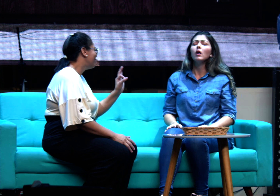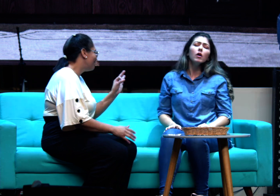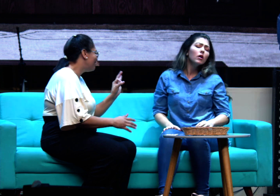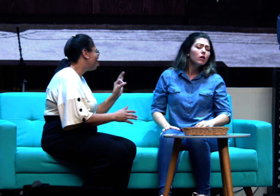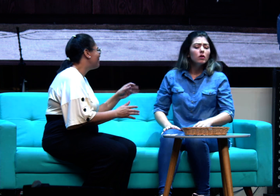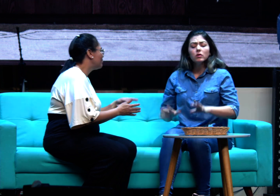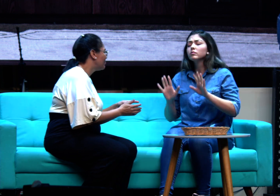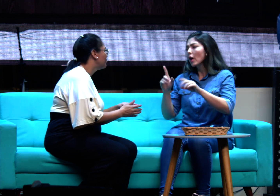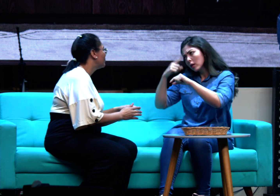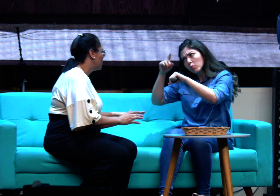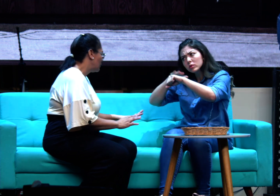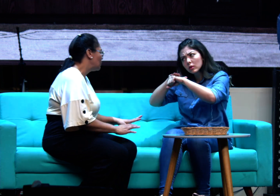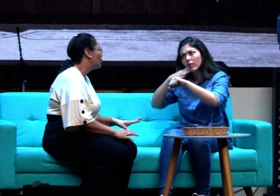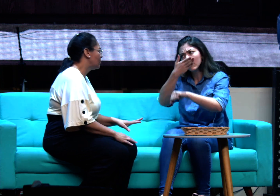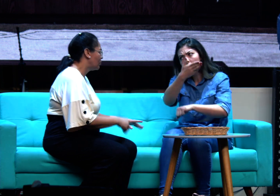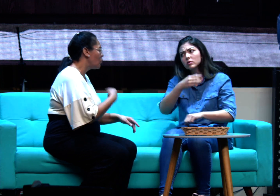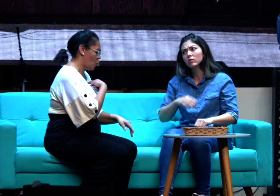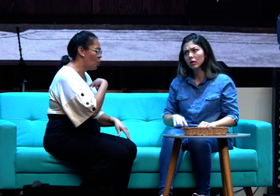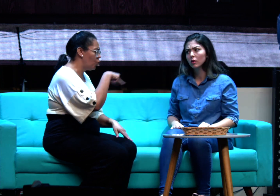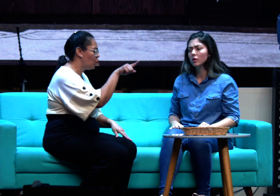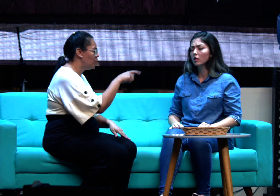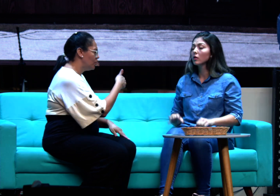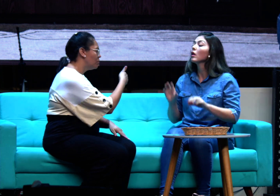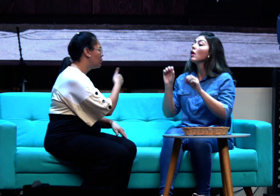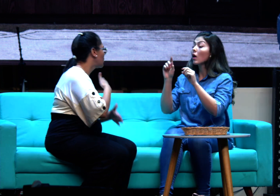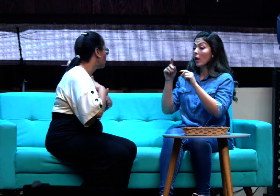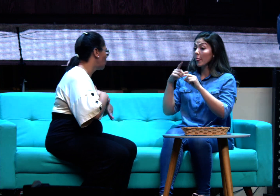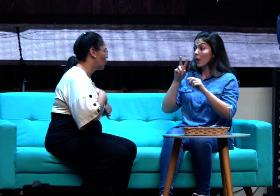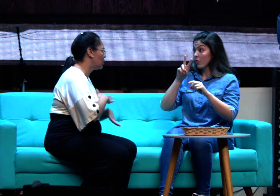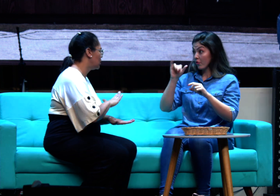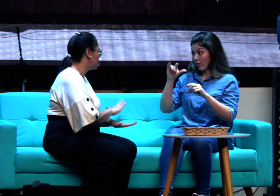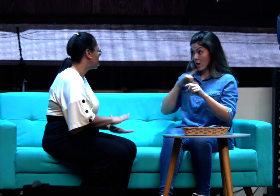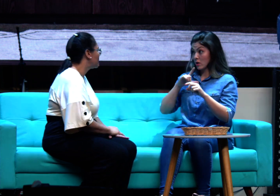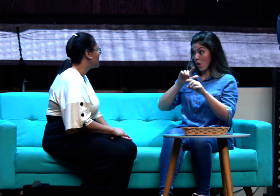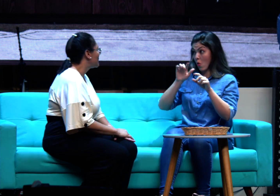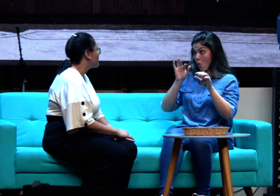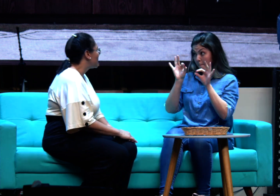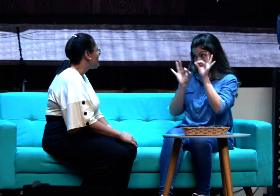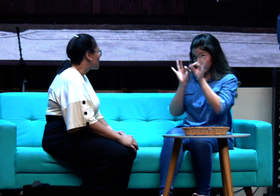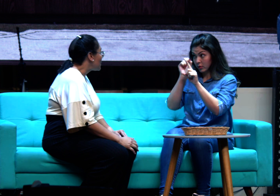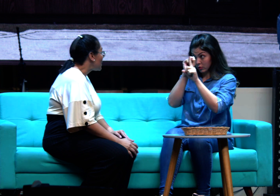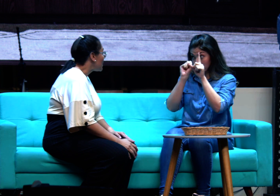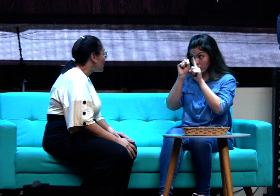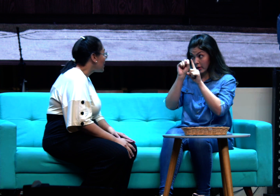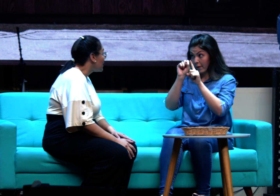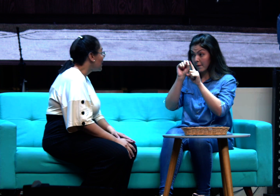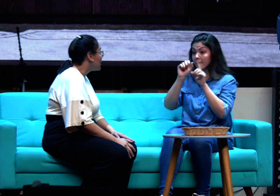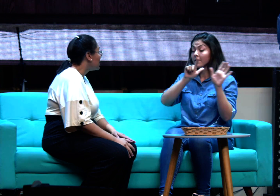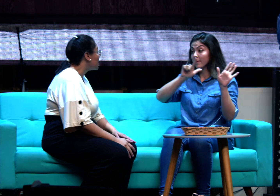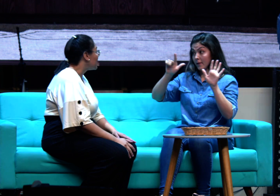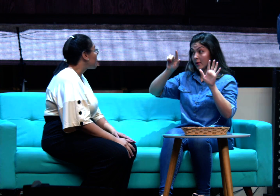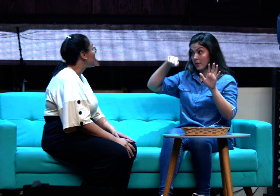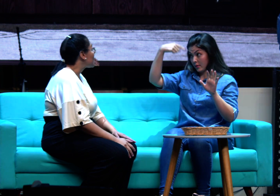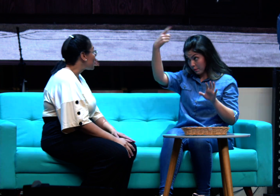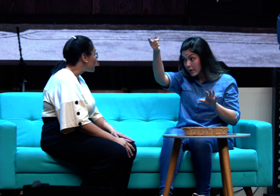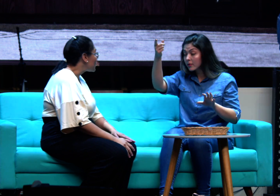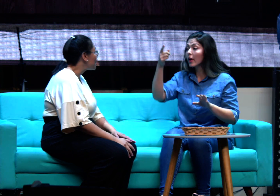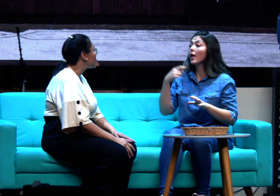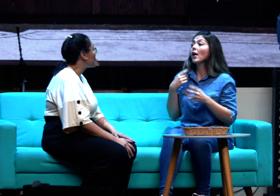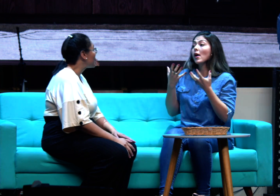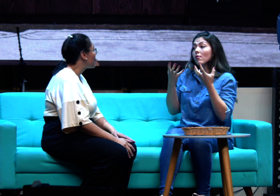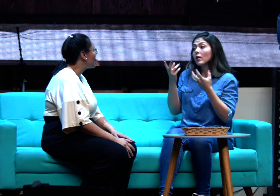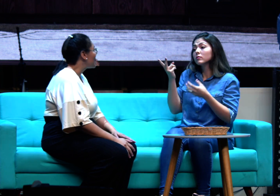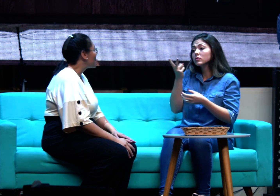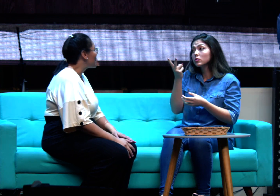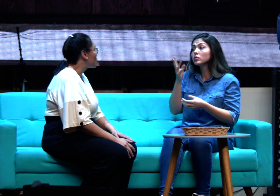Eu sei, mas... Mas tenha paciência com ele. Conversa com ele. Eu vou conversar com ele. Eu vou conversar com ele. Mãe, vai ter um evento na